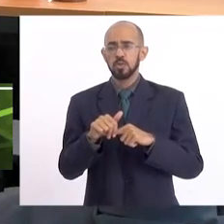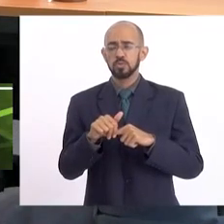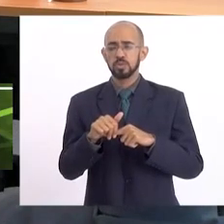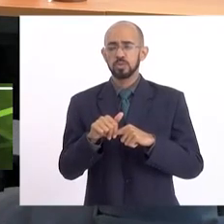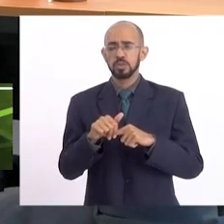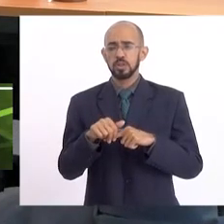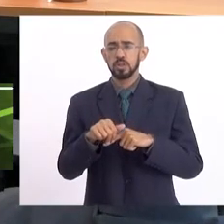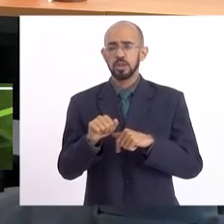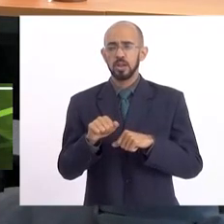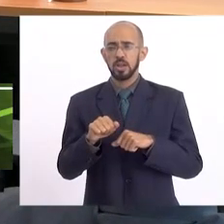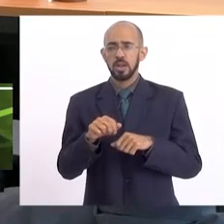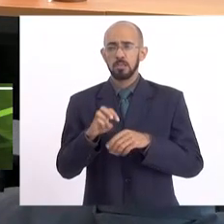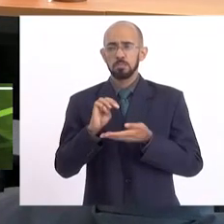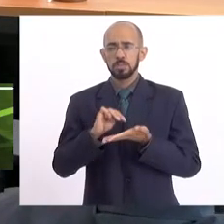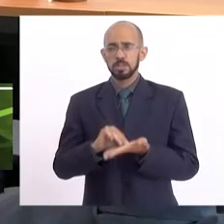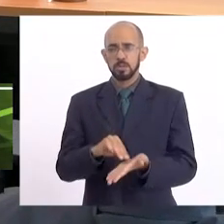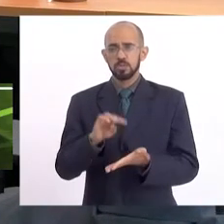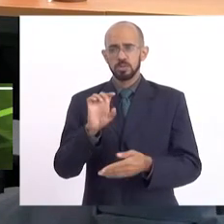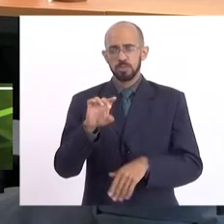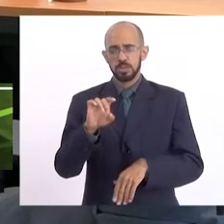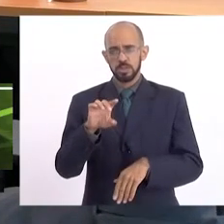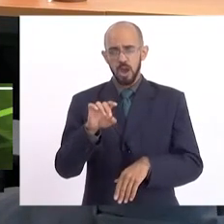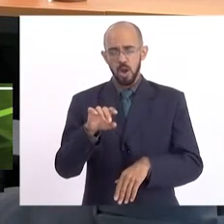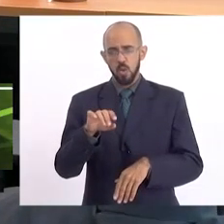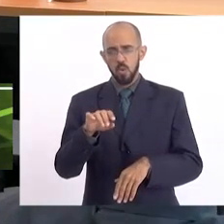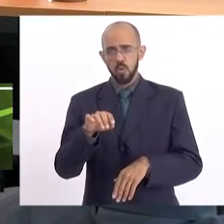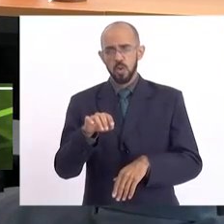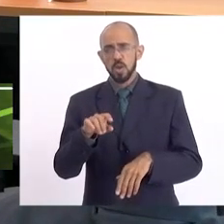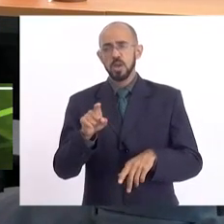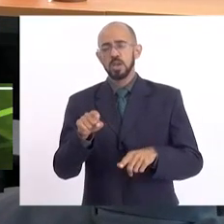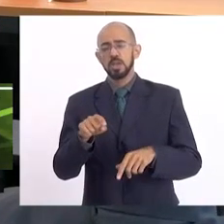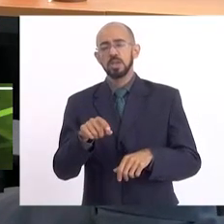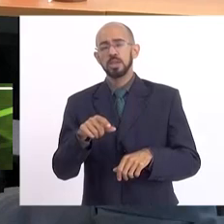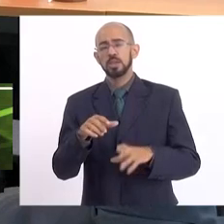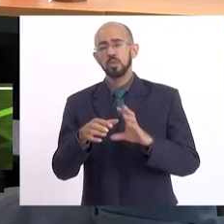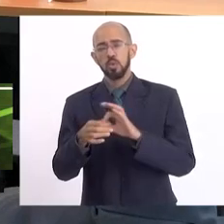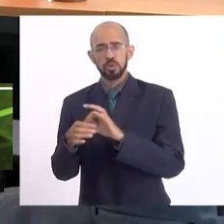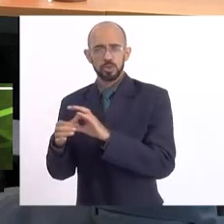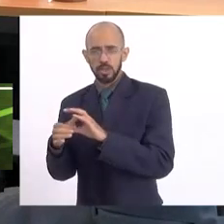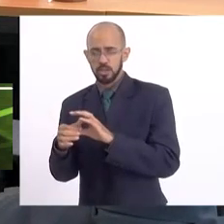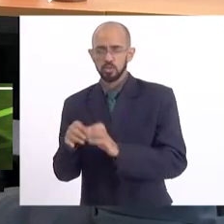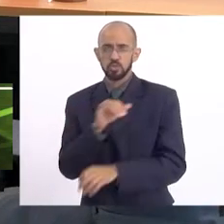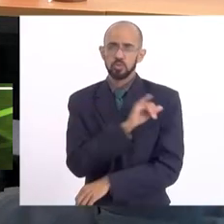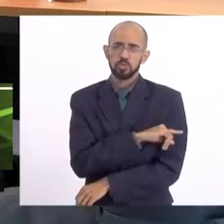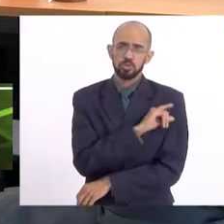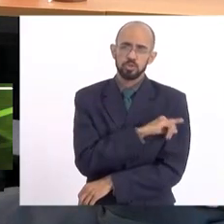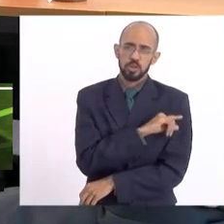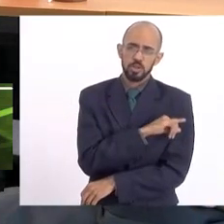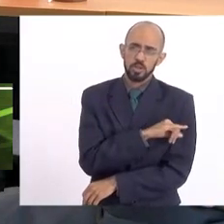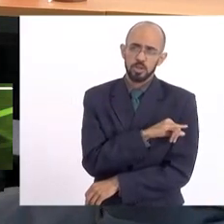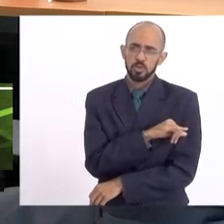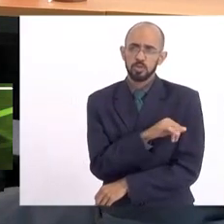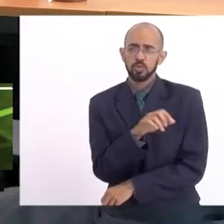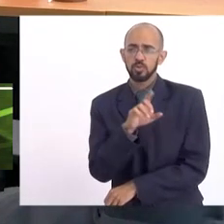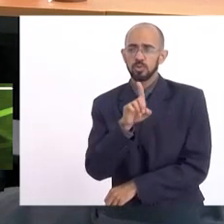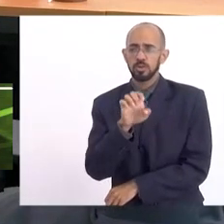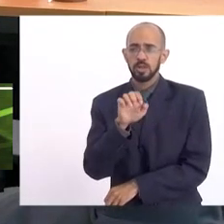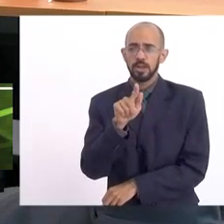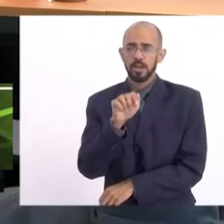missão e do estado que o Rio de Janeiro vive, da realidade que o Degasi vive, é importante a gente tentar achar aqui um